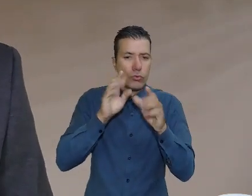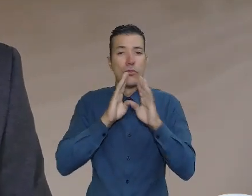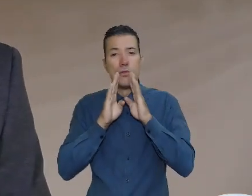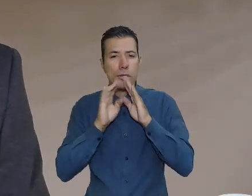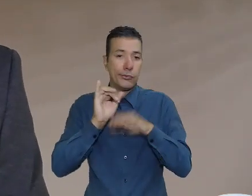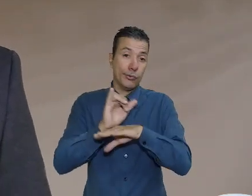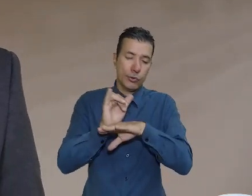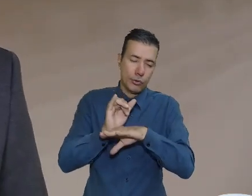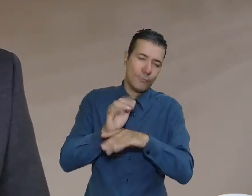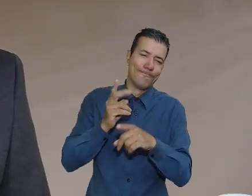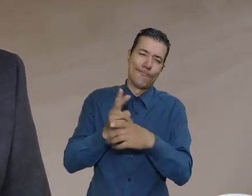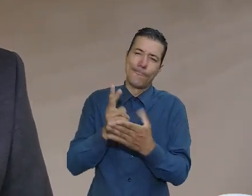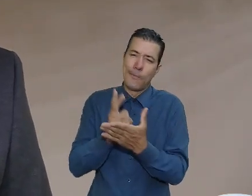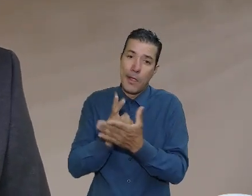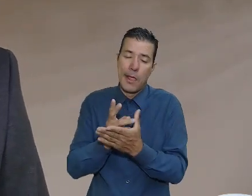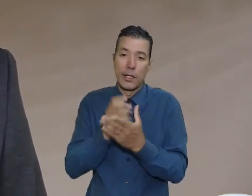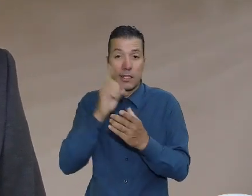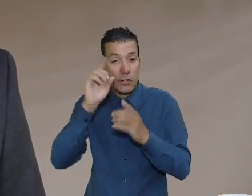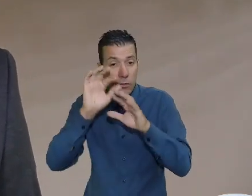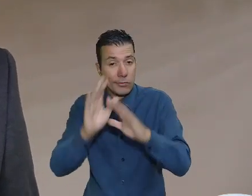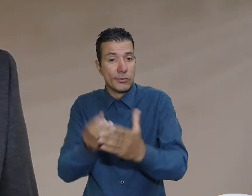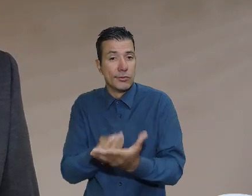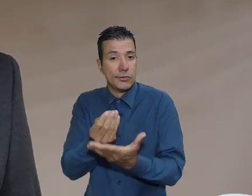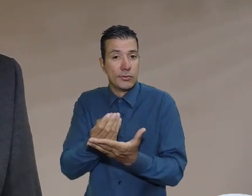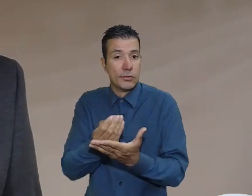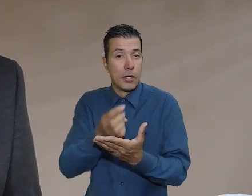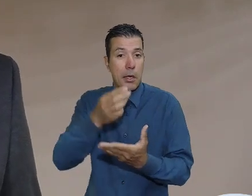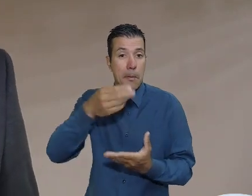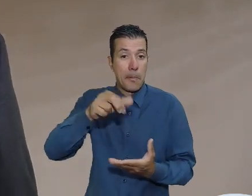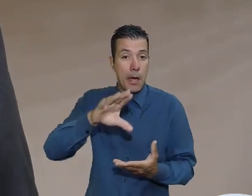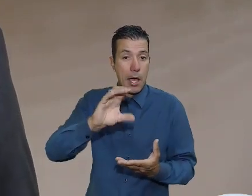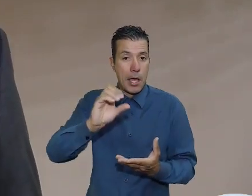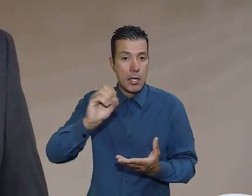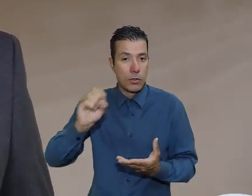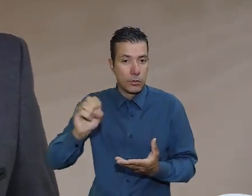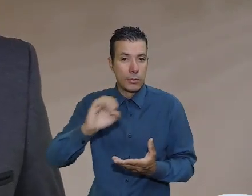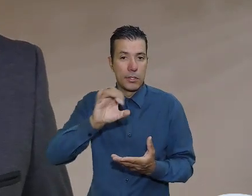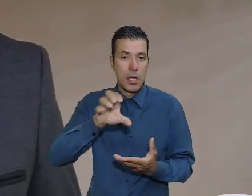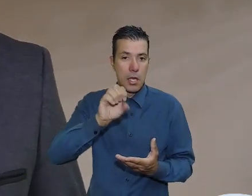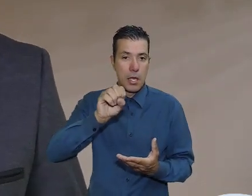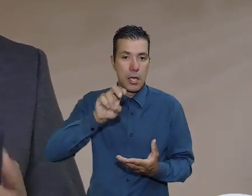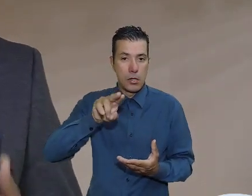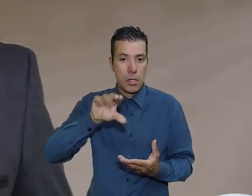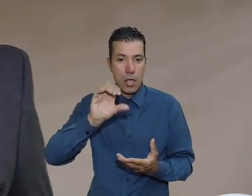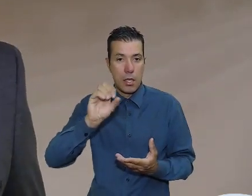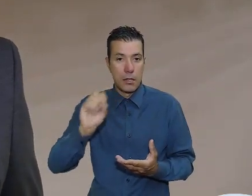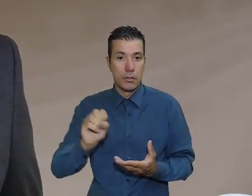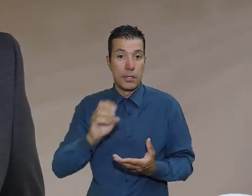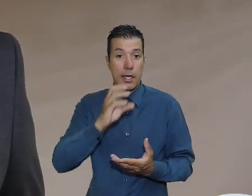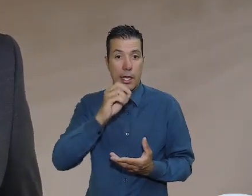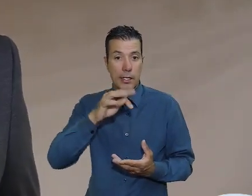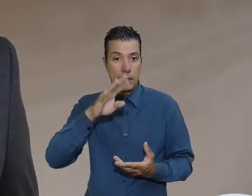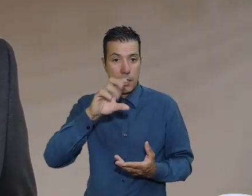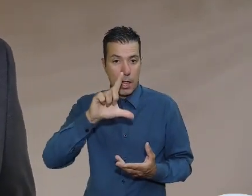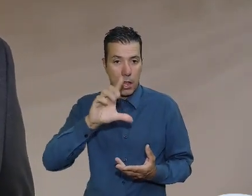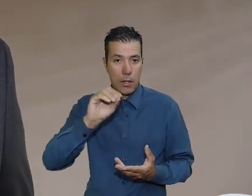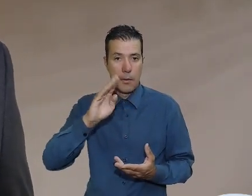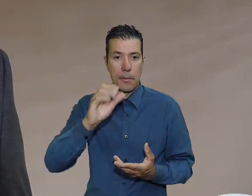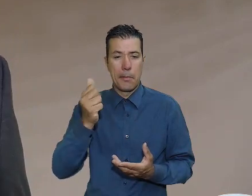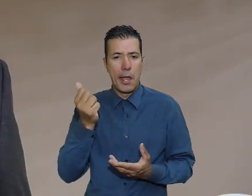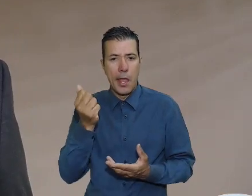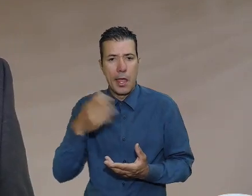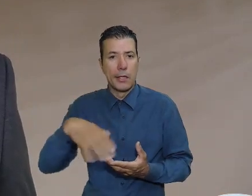pastor. Também temos aqui o Marcos Jesus, da Igreja de Castelo Branco.